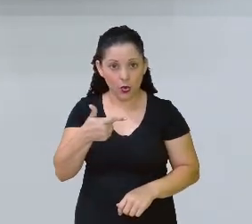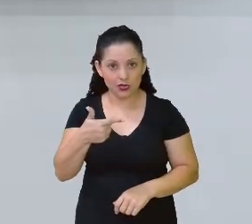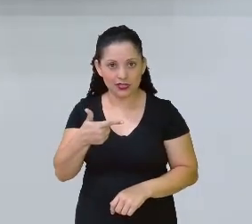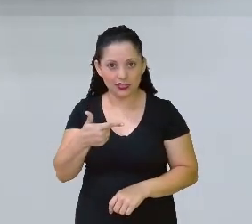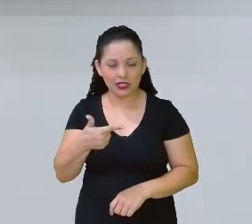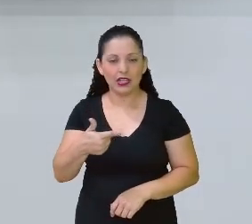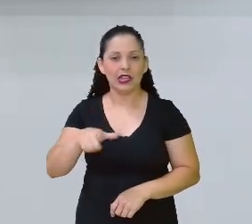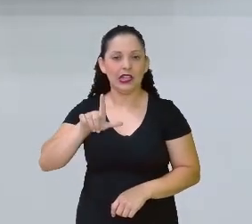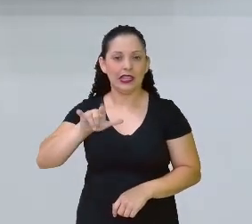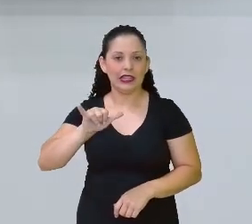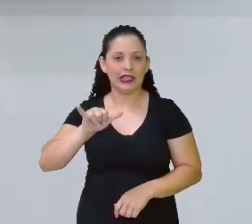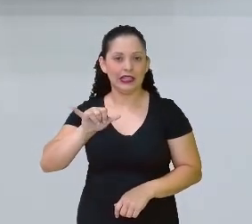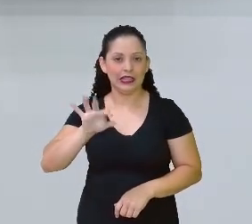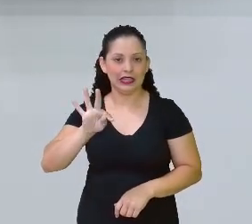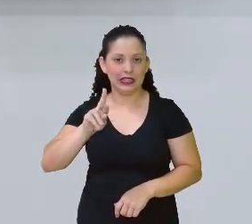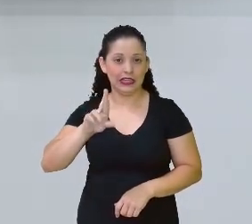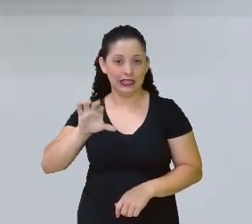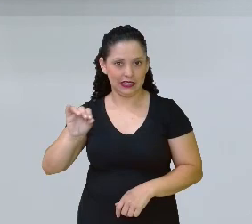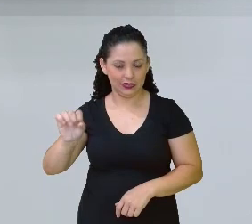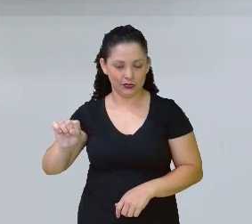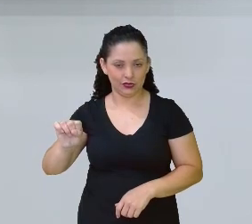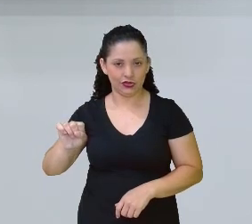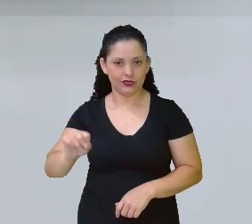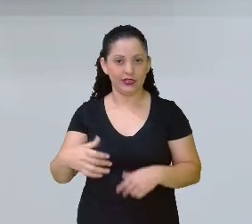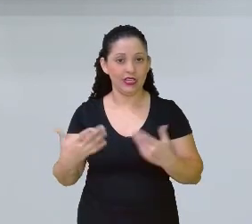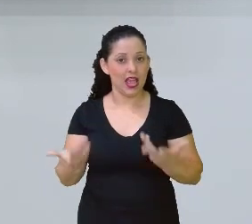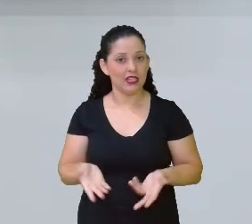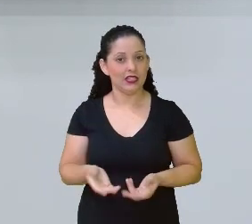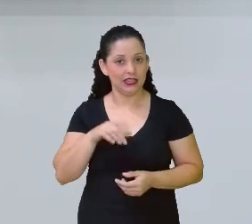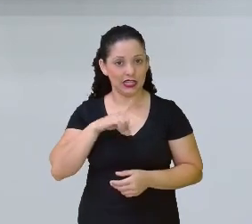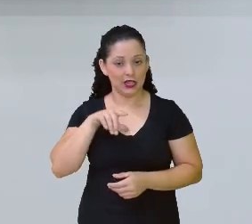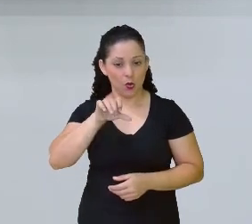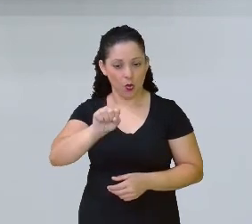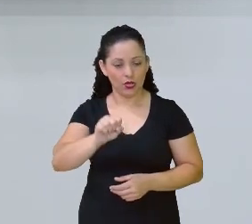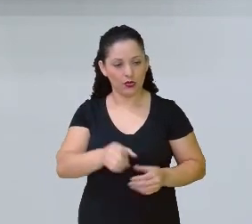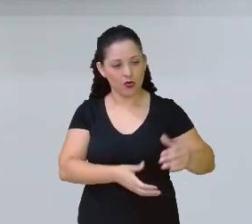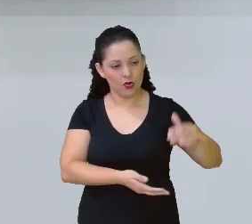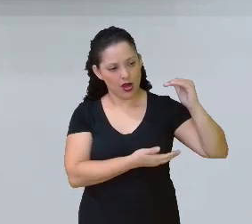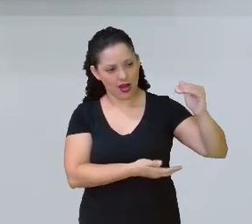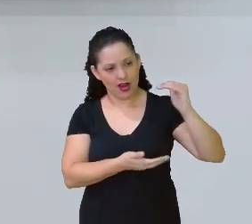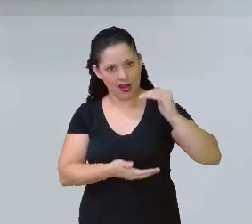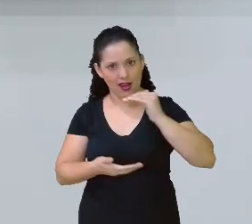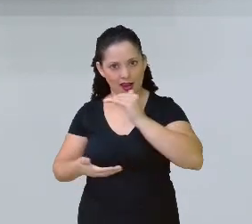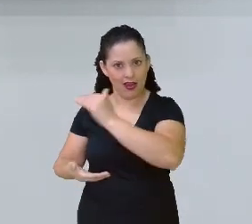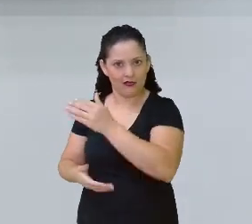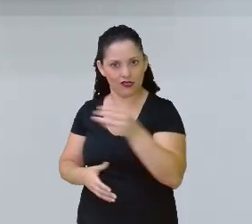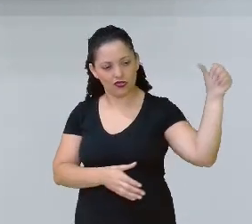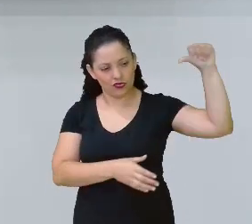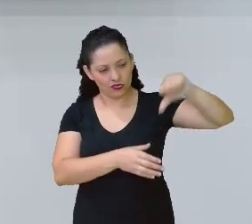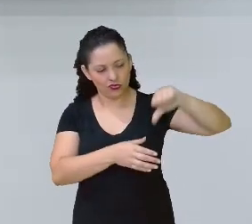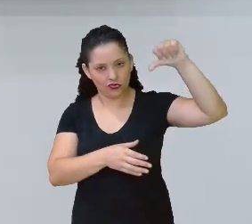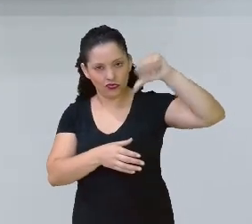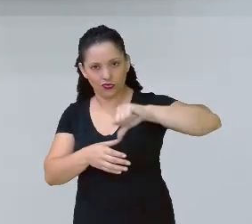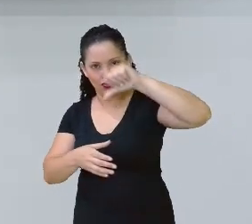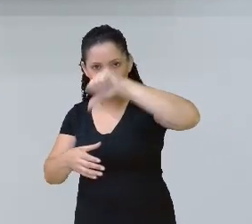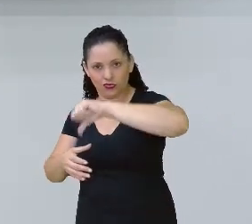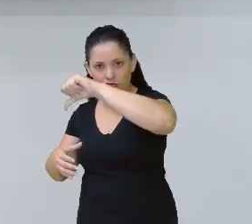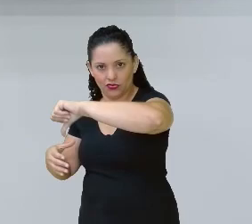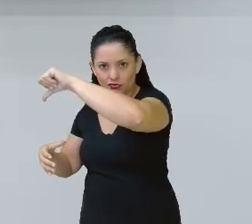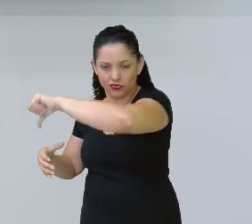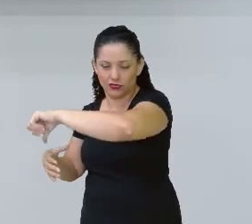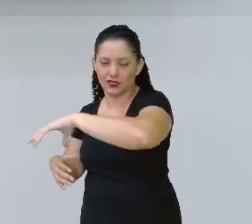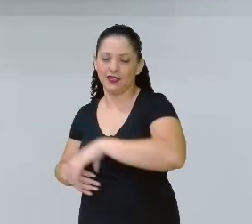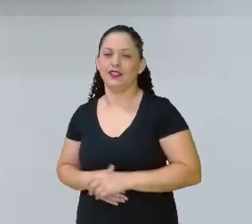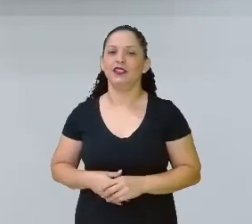com 2/3, eu vou encher 8 garrafas, ok? E aí, vamos a outro